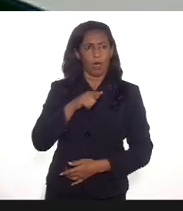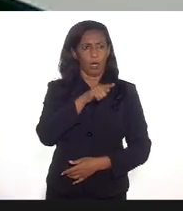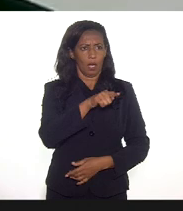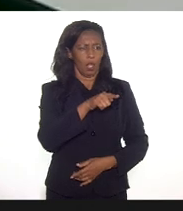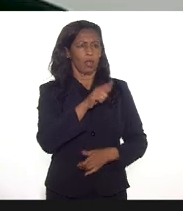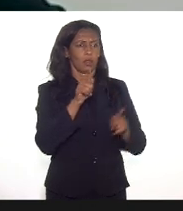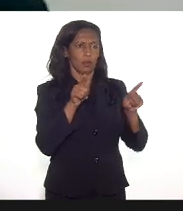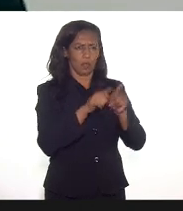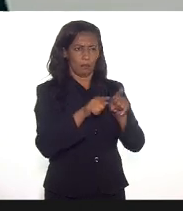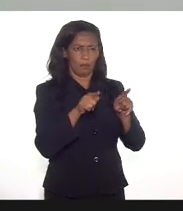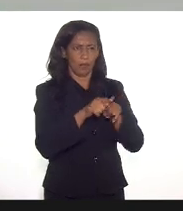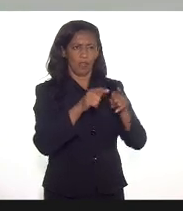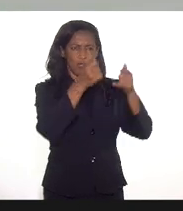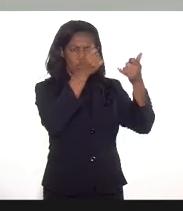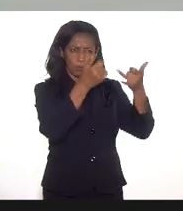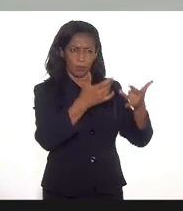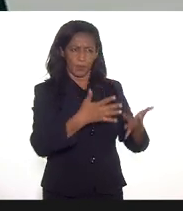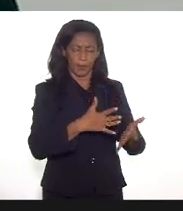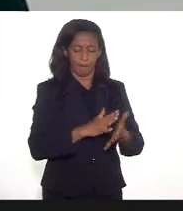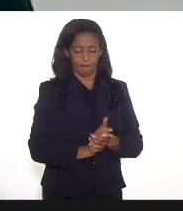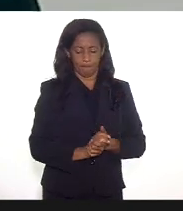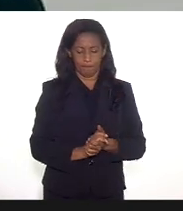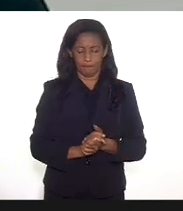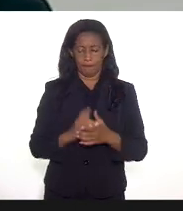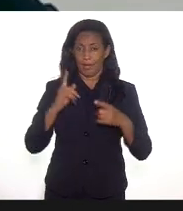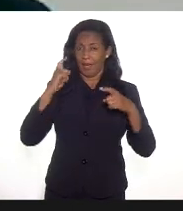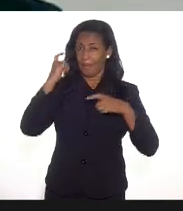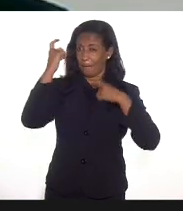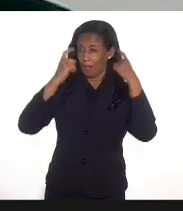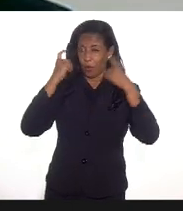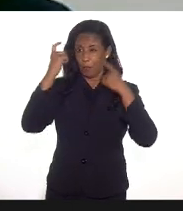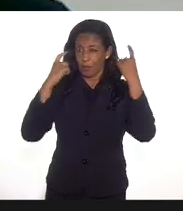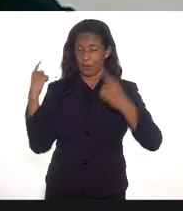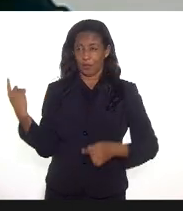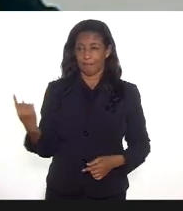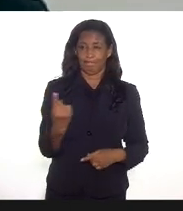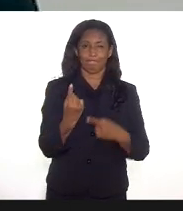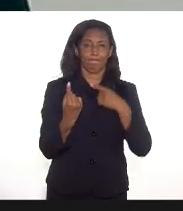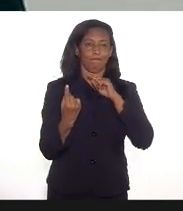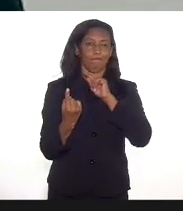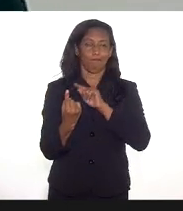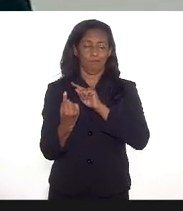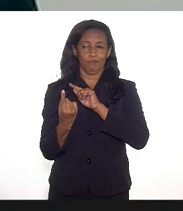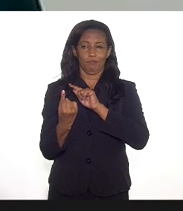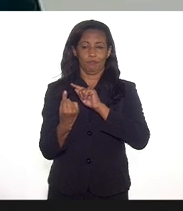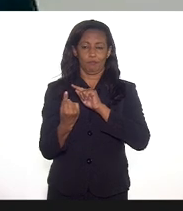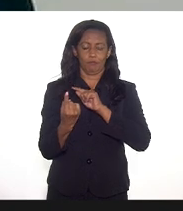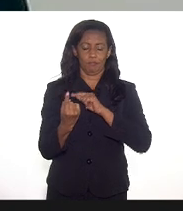Luiz Melo também, a preocupação é uníssona. Nós não estamos falando aqui,